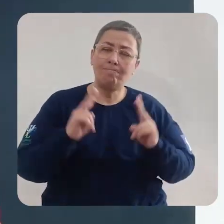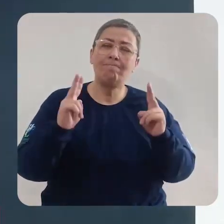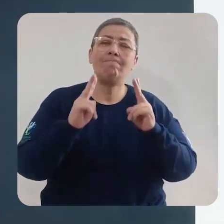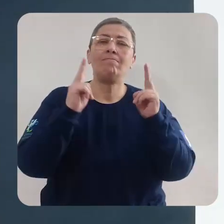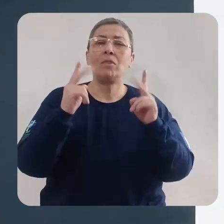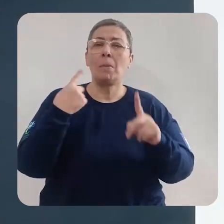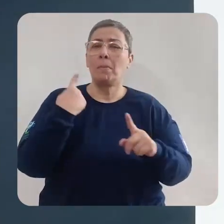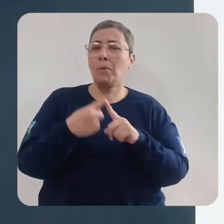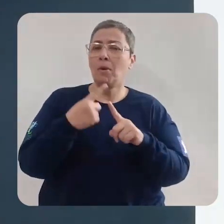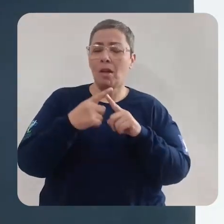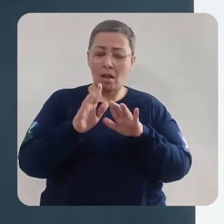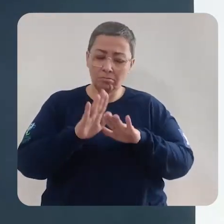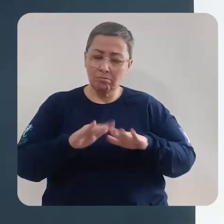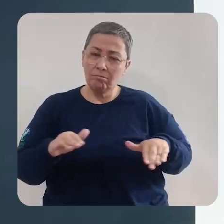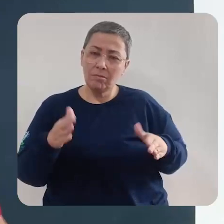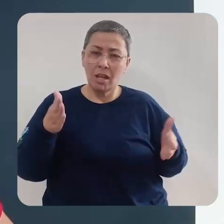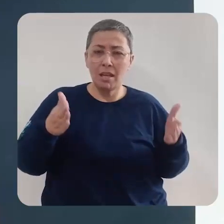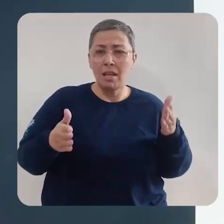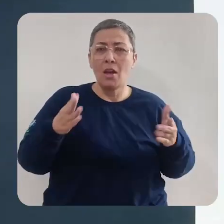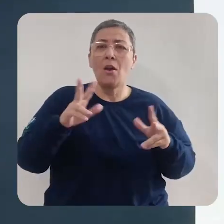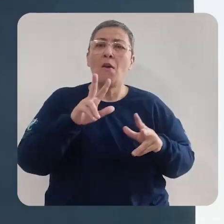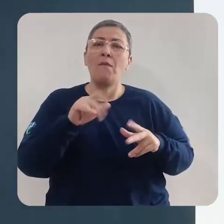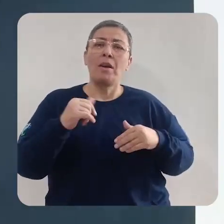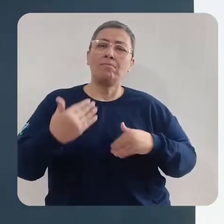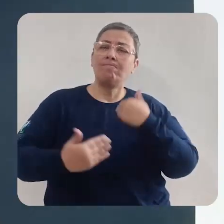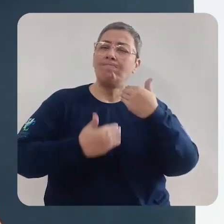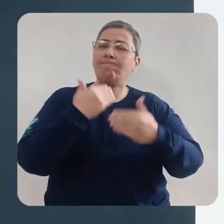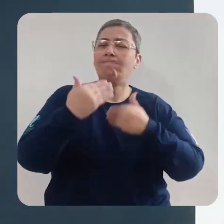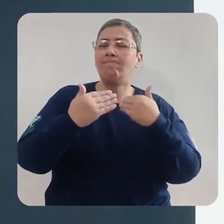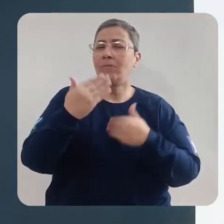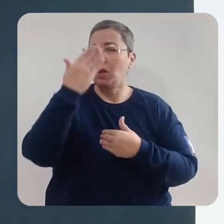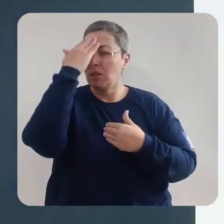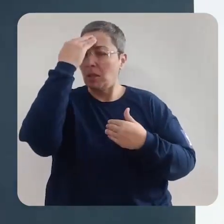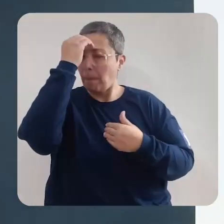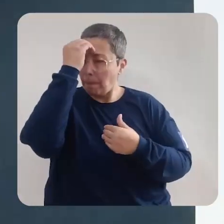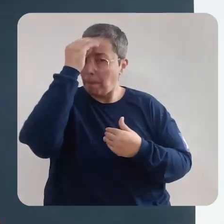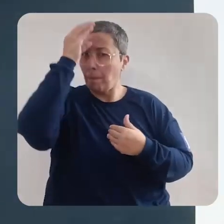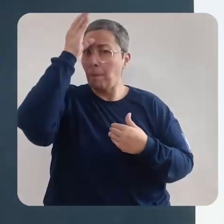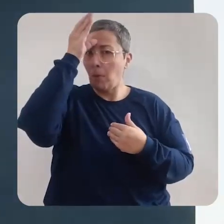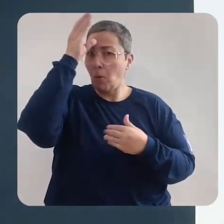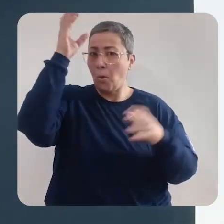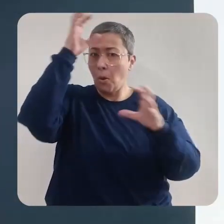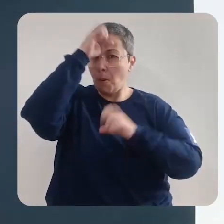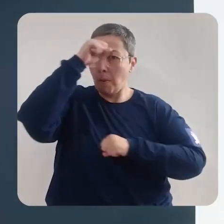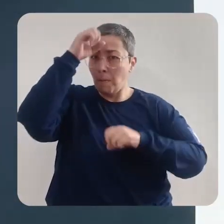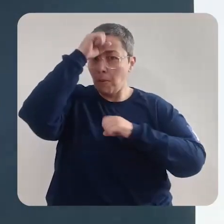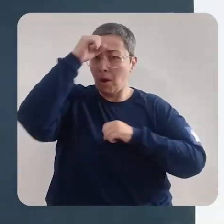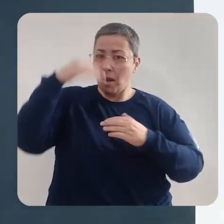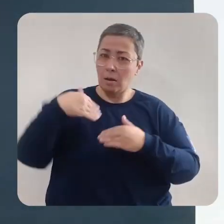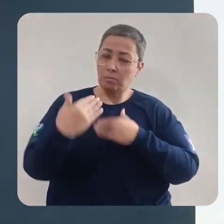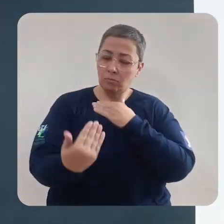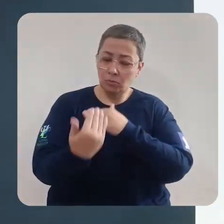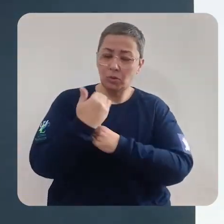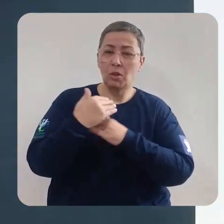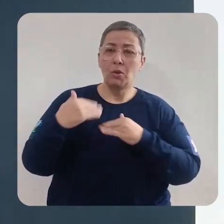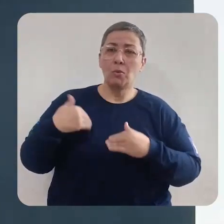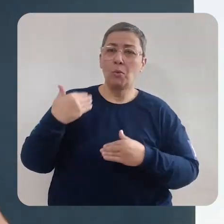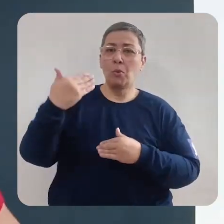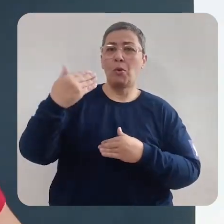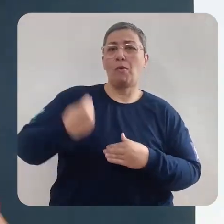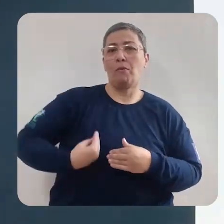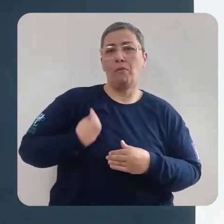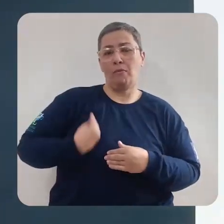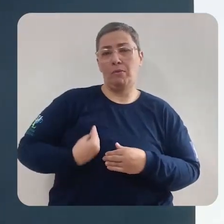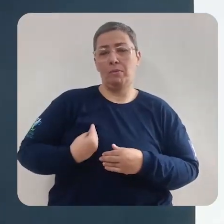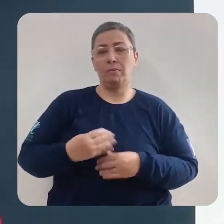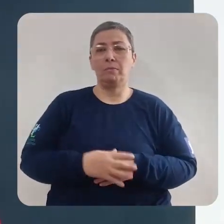infância precisa ser muito valorizada, porque é nela em que vamos construir muitos saberes e aprendizagens que vão nos ajudar ao